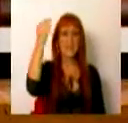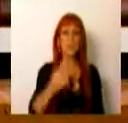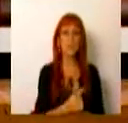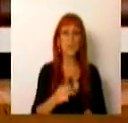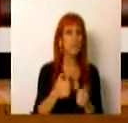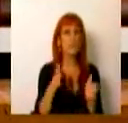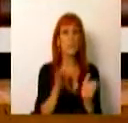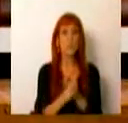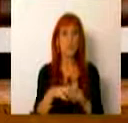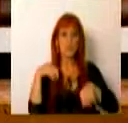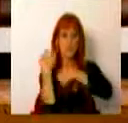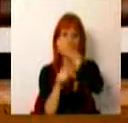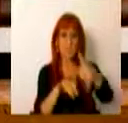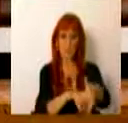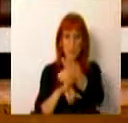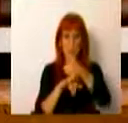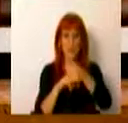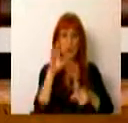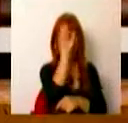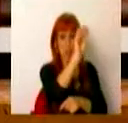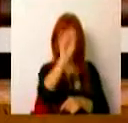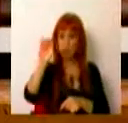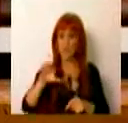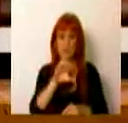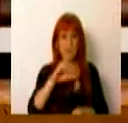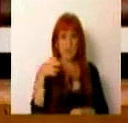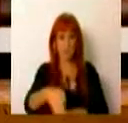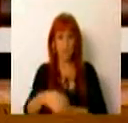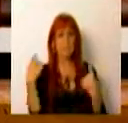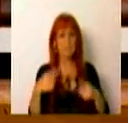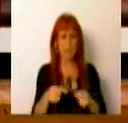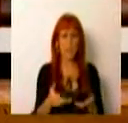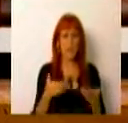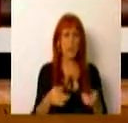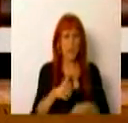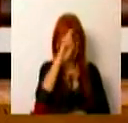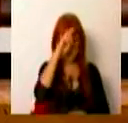aqueles que no movimento associativo e entre os conselheiros do CCP têm